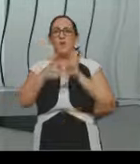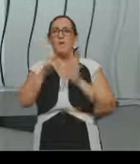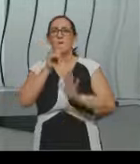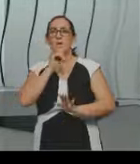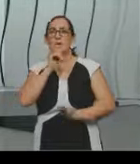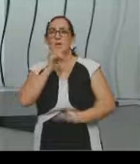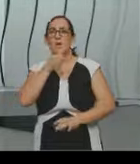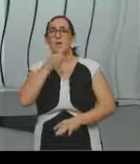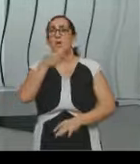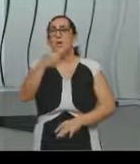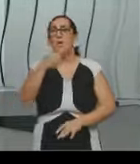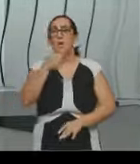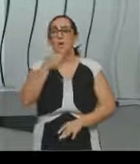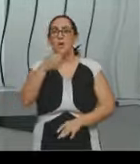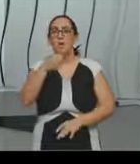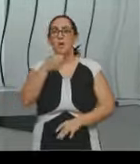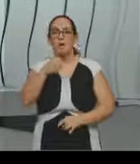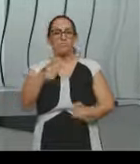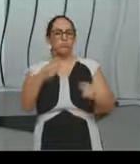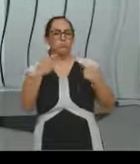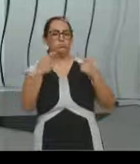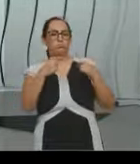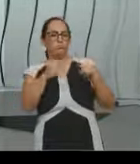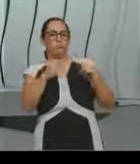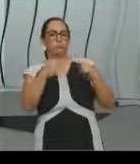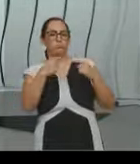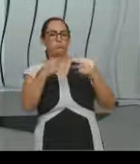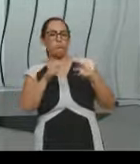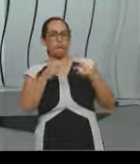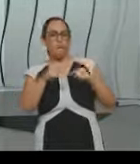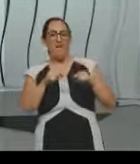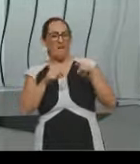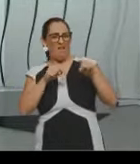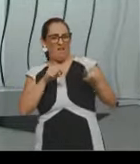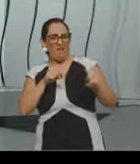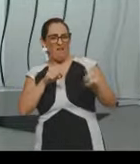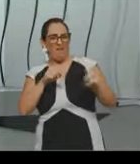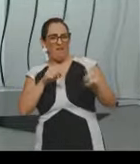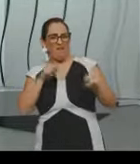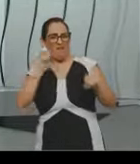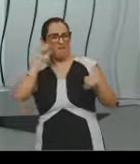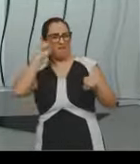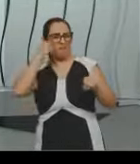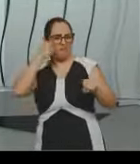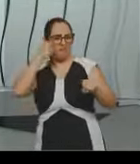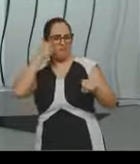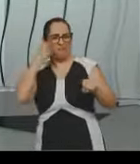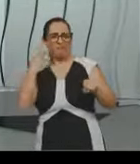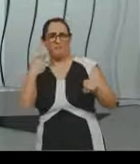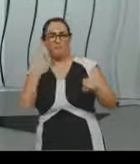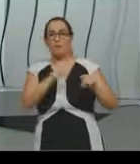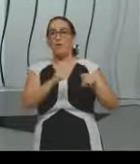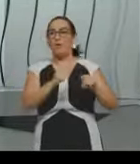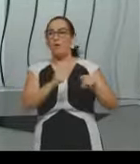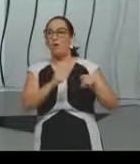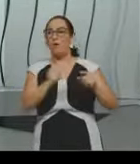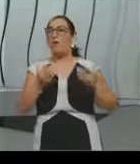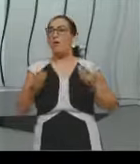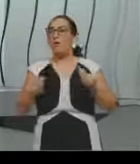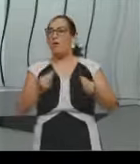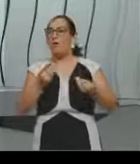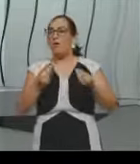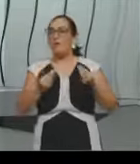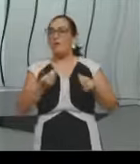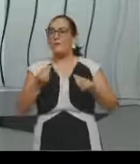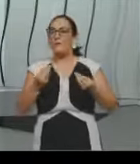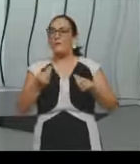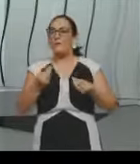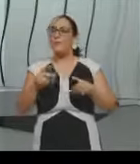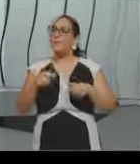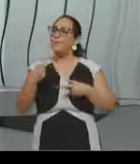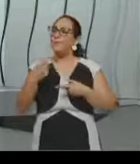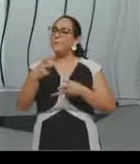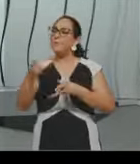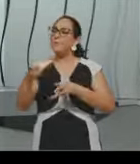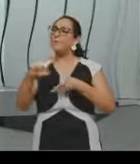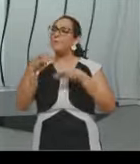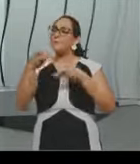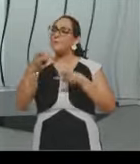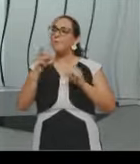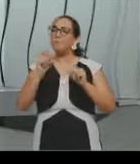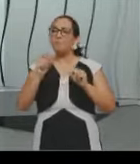exemplo, que é atacada, né? Simplesmente por ser negra. Então, assim, a gente percebe que esse tipo de situação